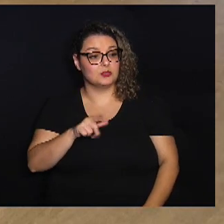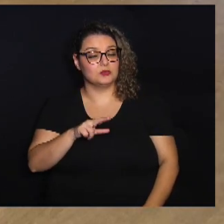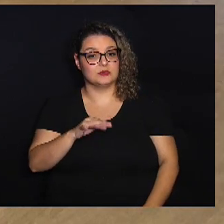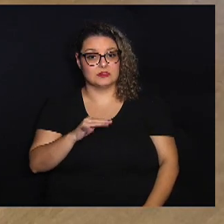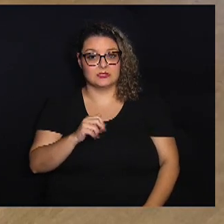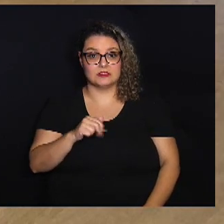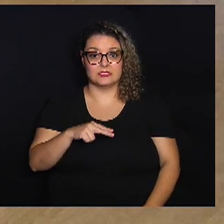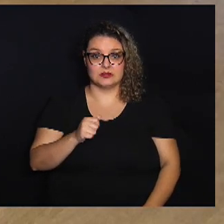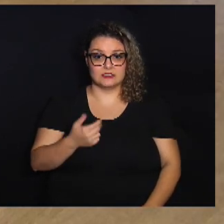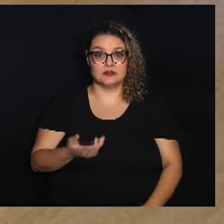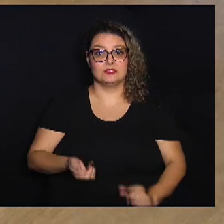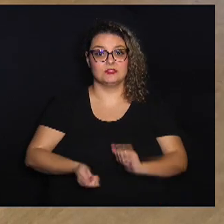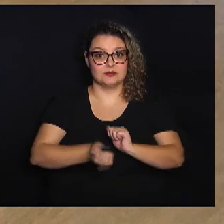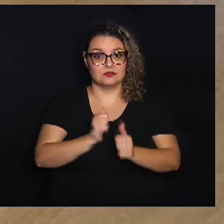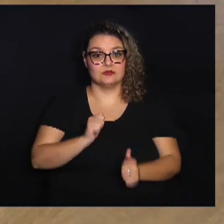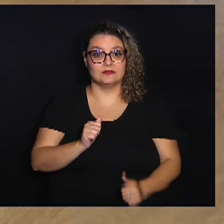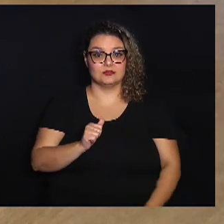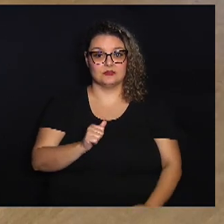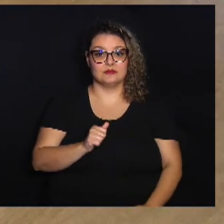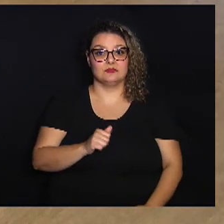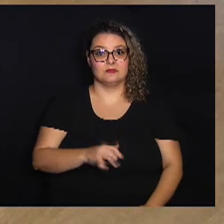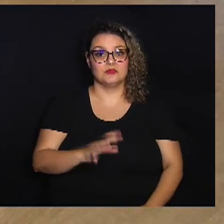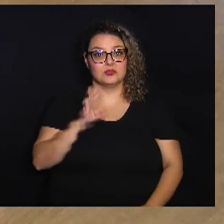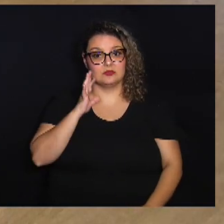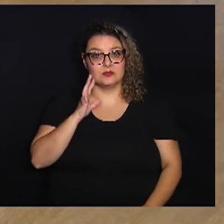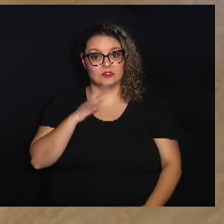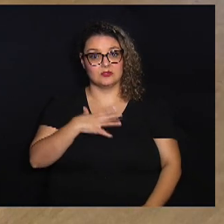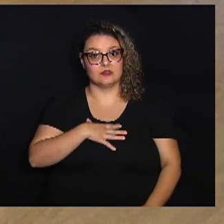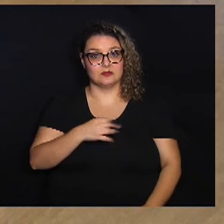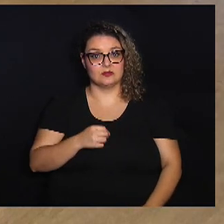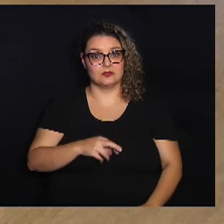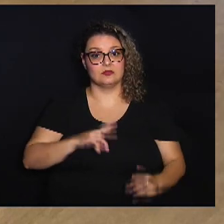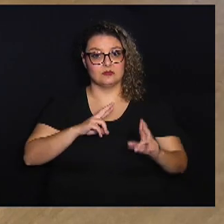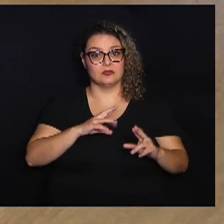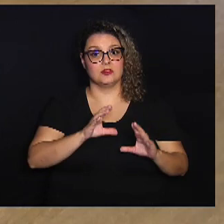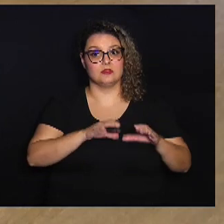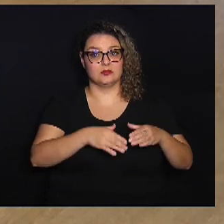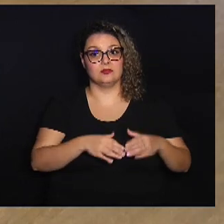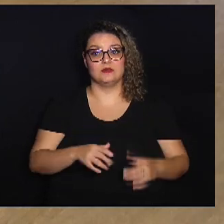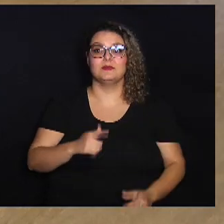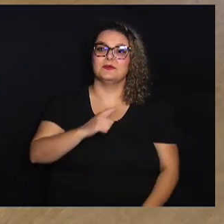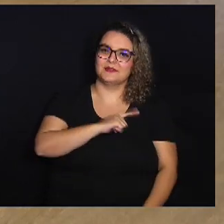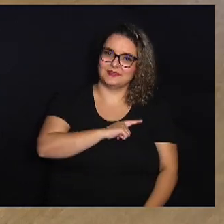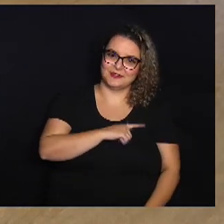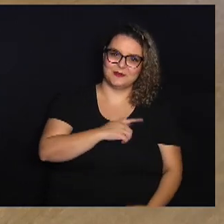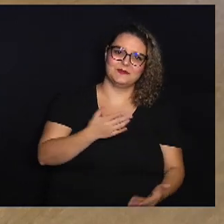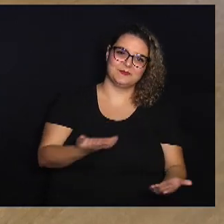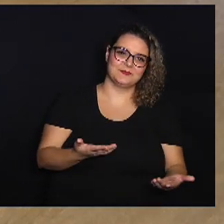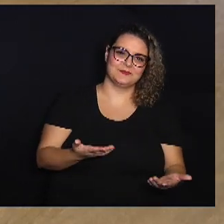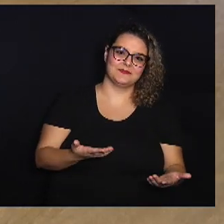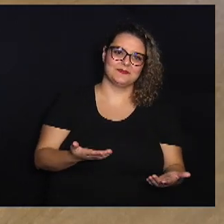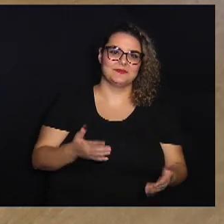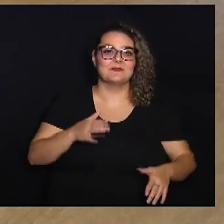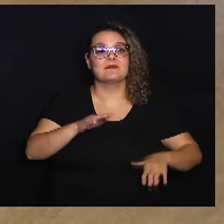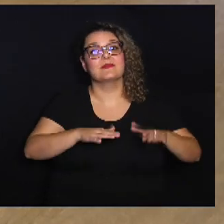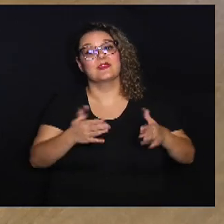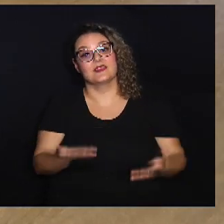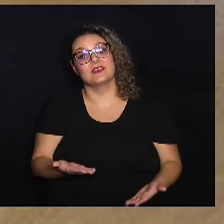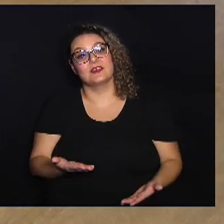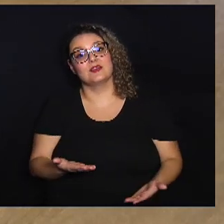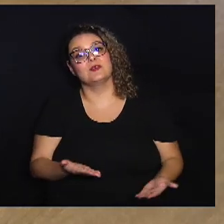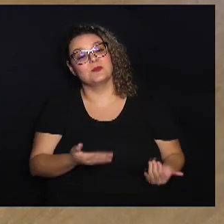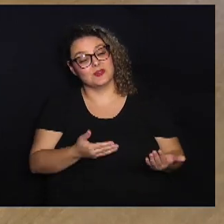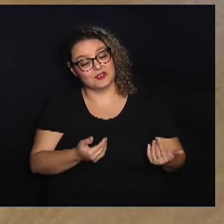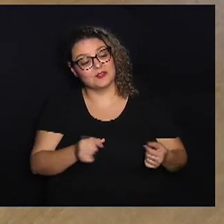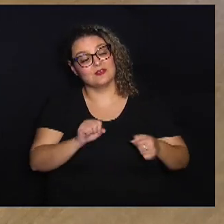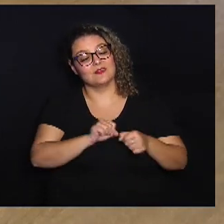de esporte, né? Muito bacana. Seus filhos torcem para que time? Para o Guarani. Guarani. Então, de repente, o mais novo que está